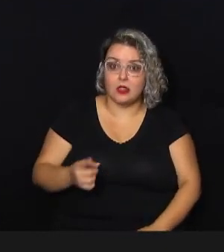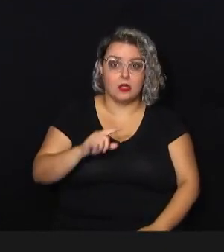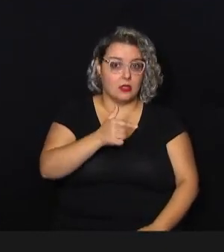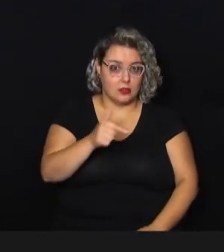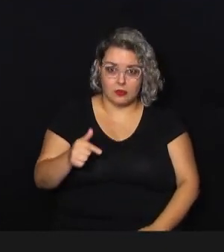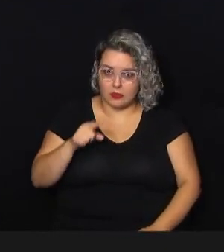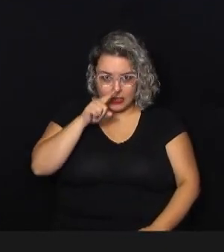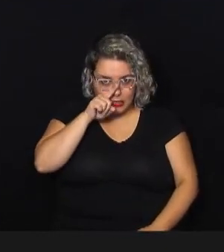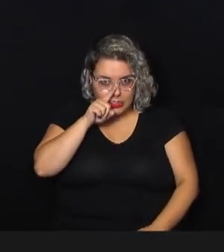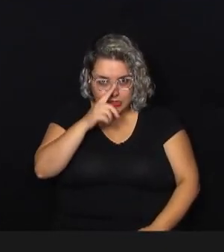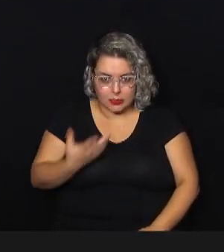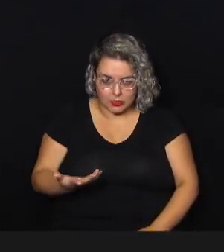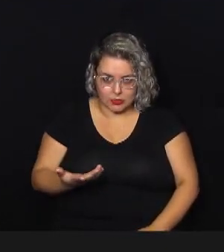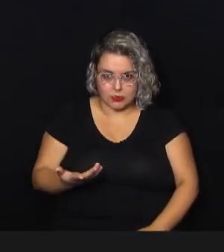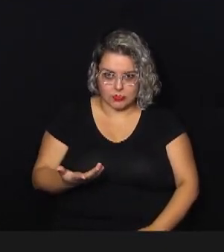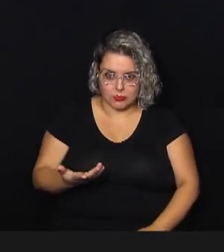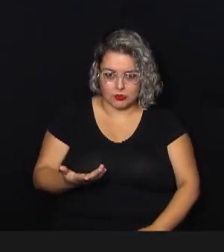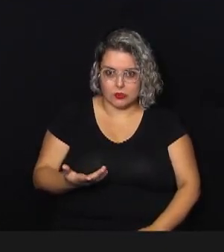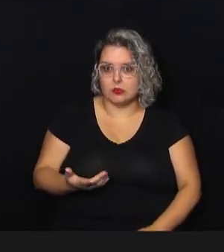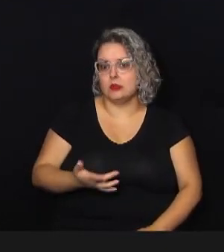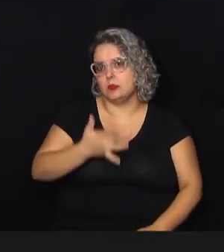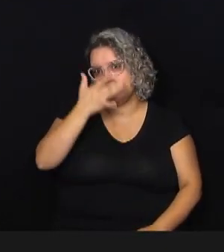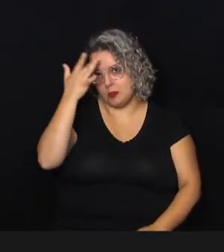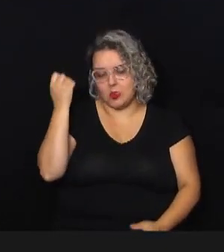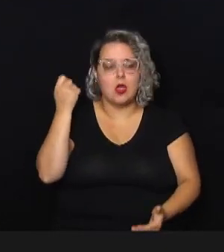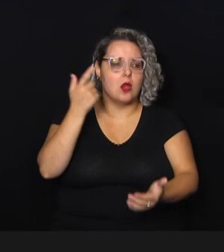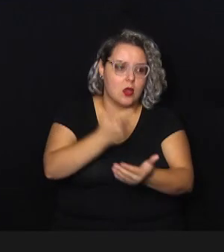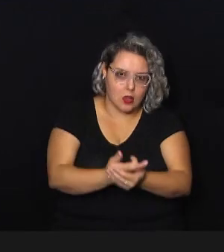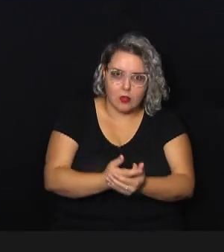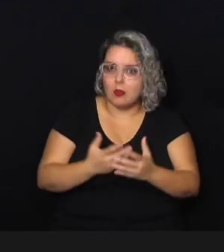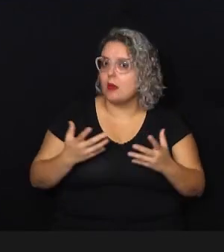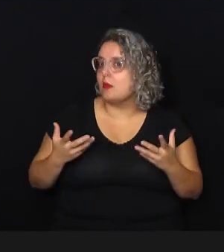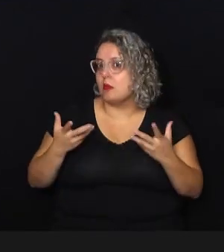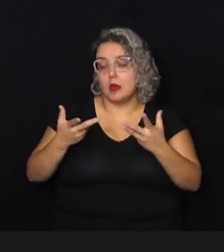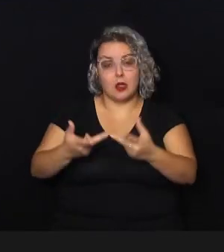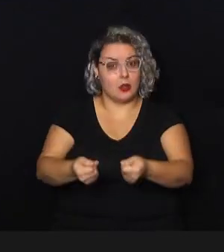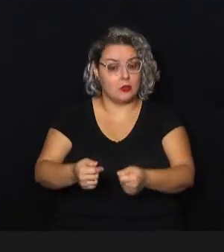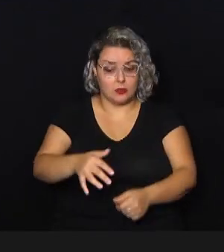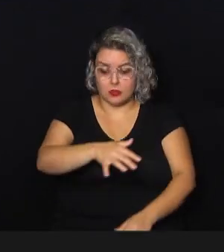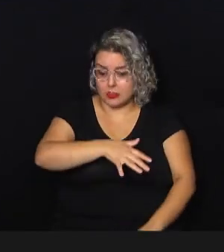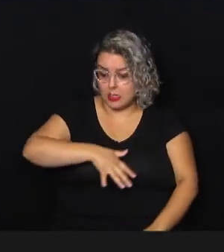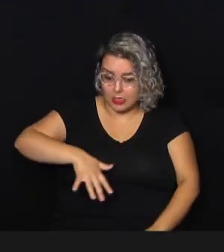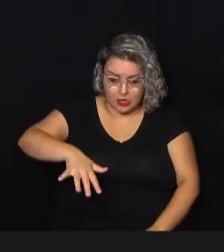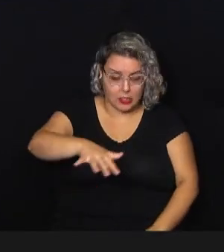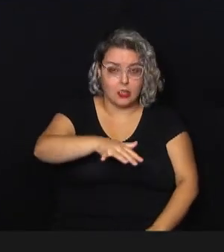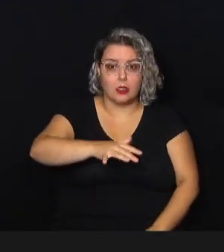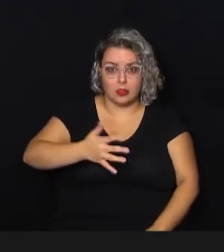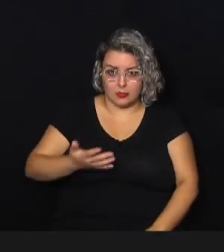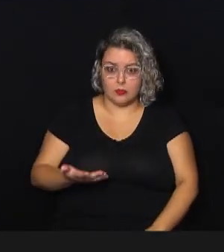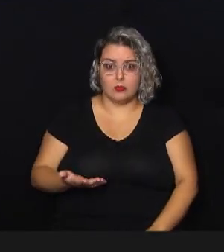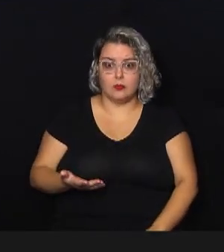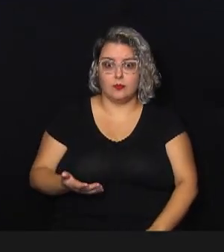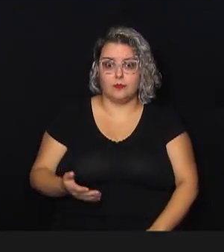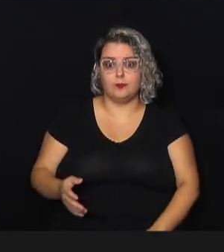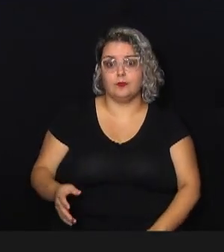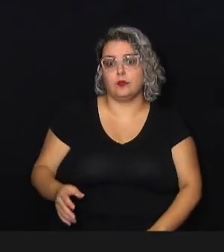riscos, tanto para o consumidor, quanto para todo o mercado, né, no caso audiovisual, que está sendo protegido pela